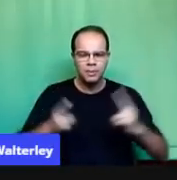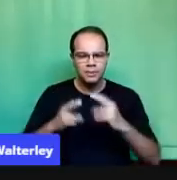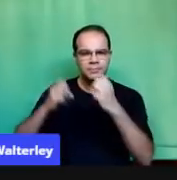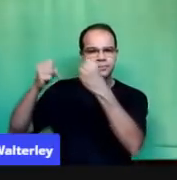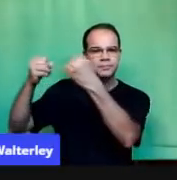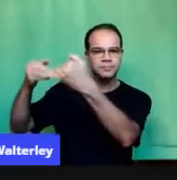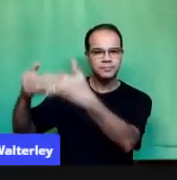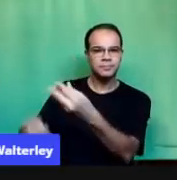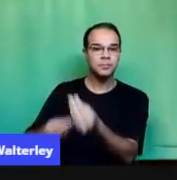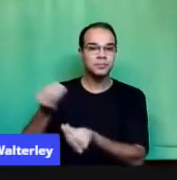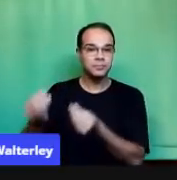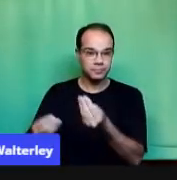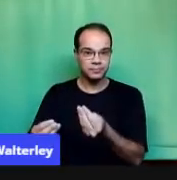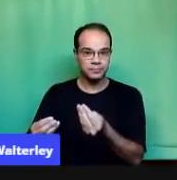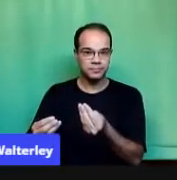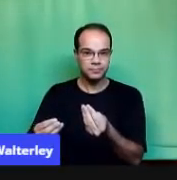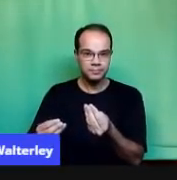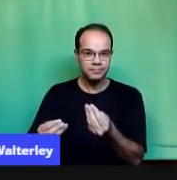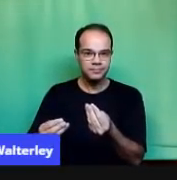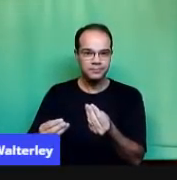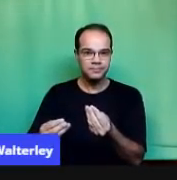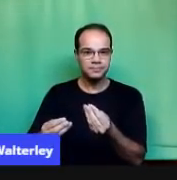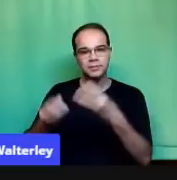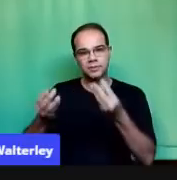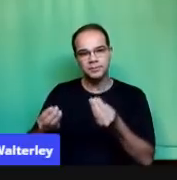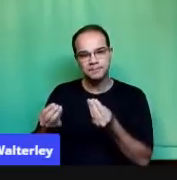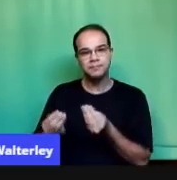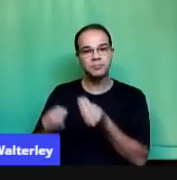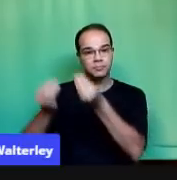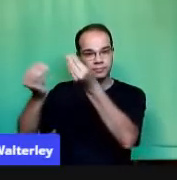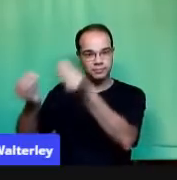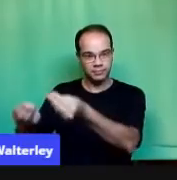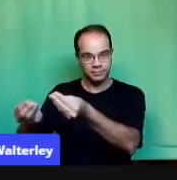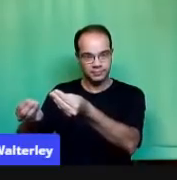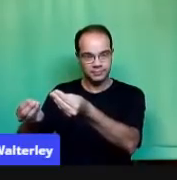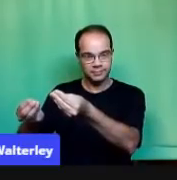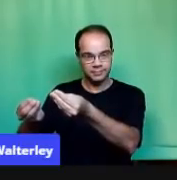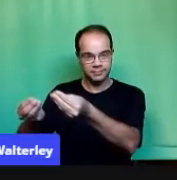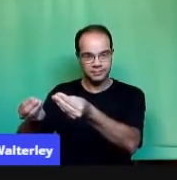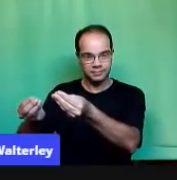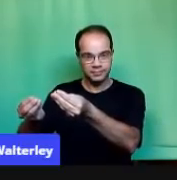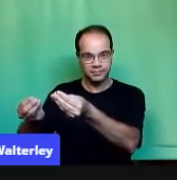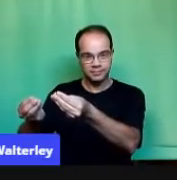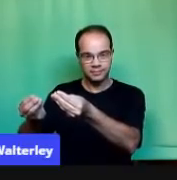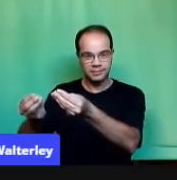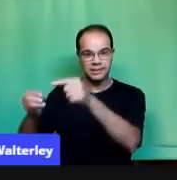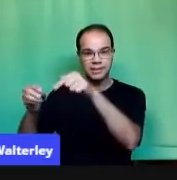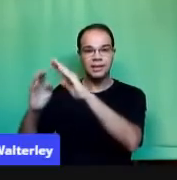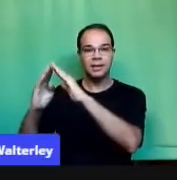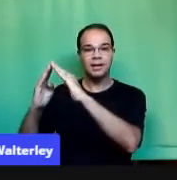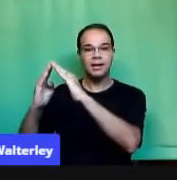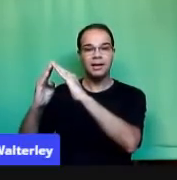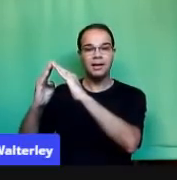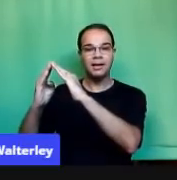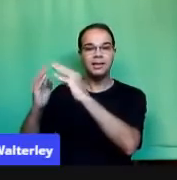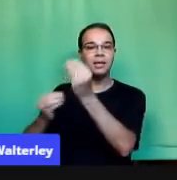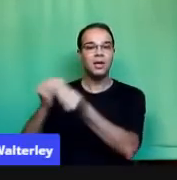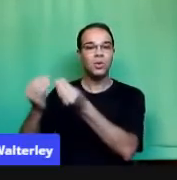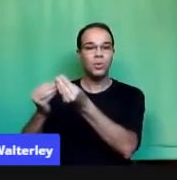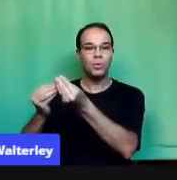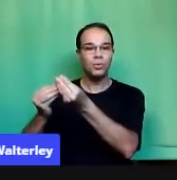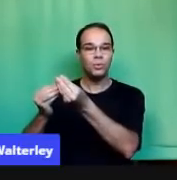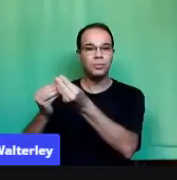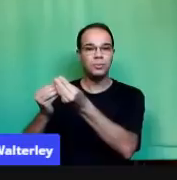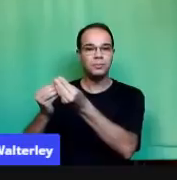vão pegar esse caderno na escola e elas vão levar para casa. E esse entendimento tem que ser para o